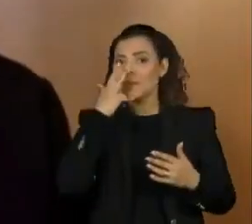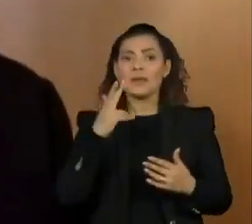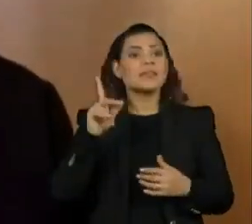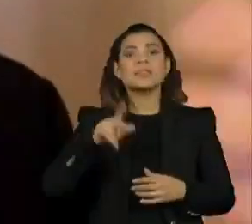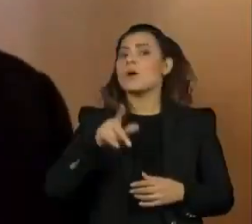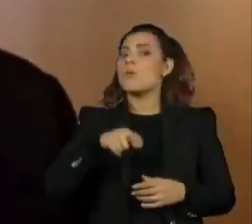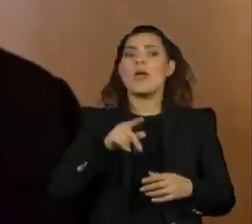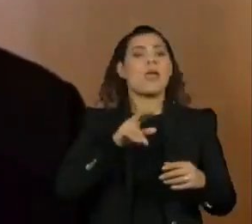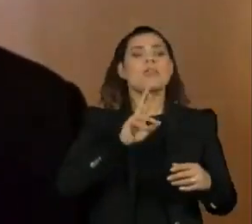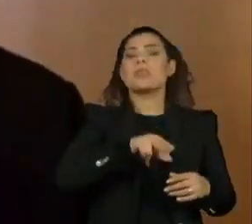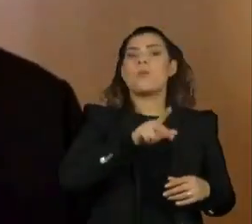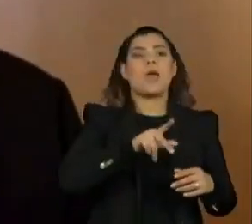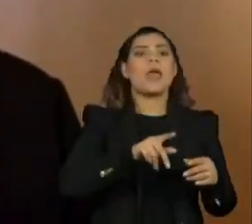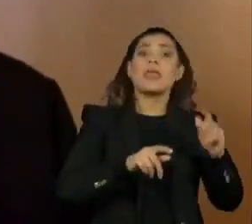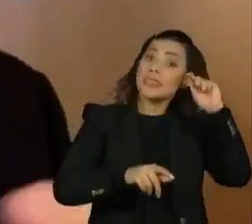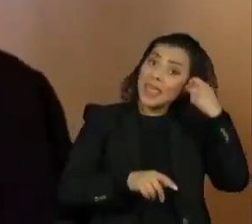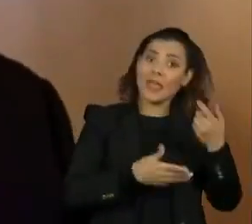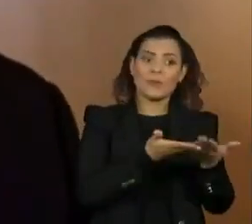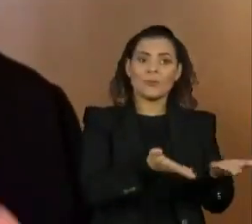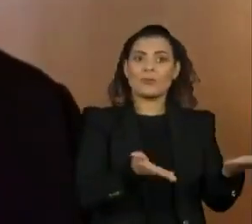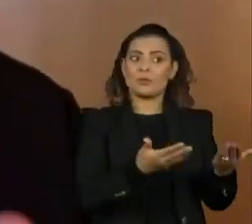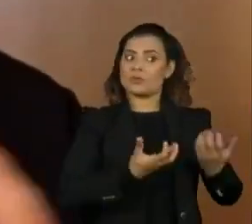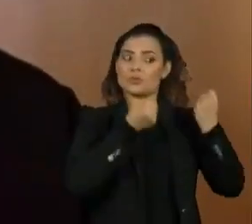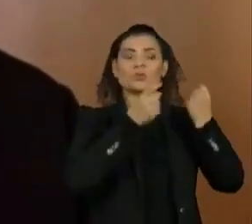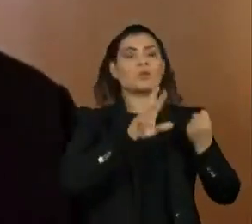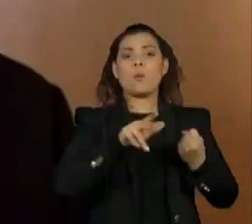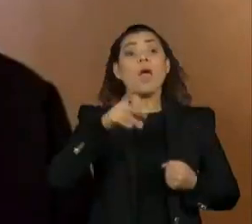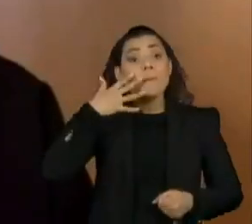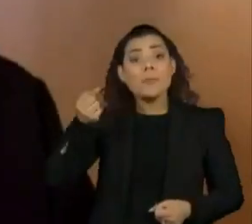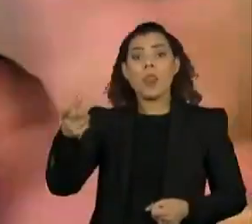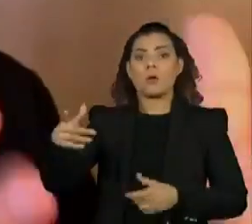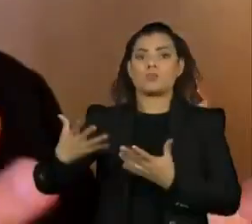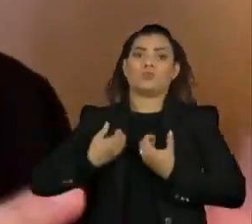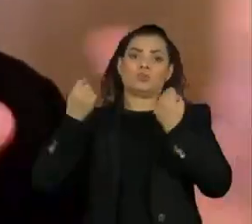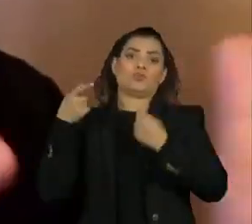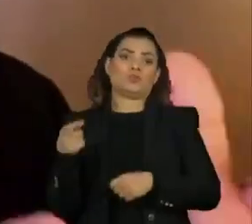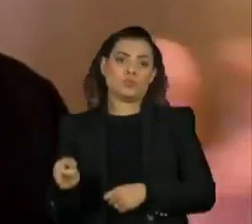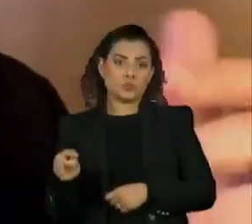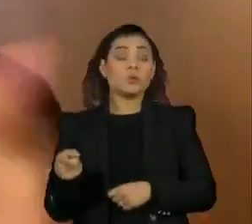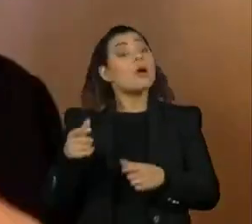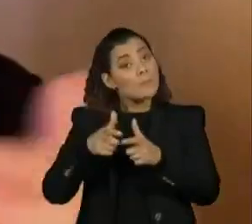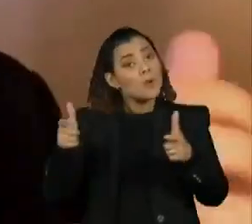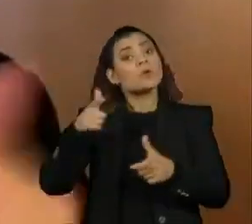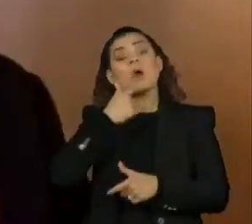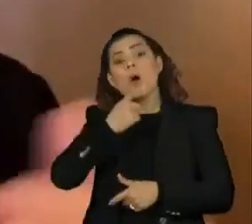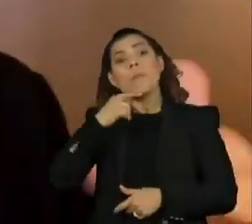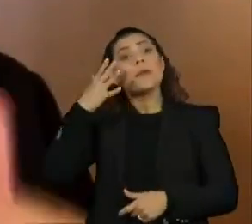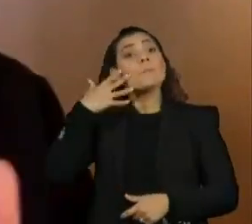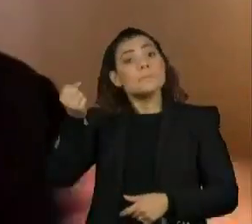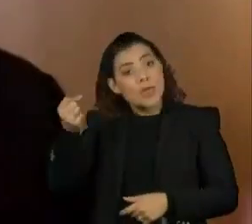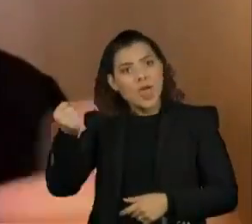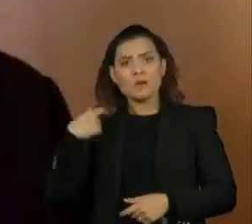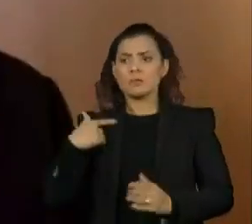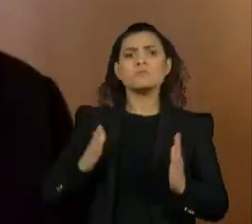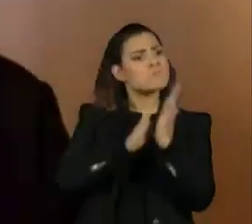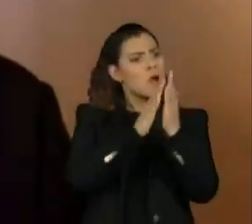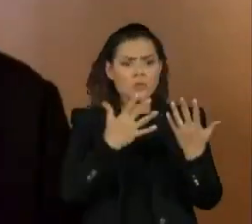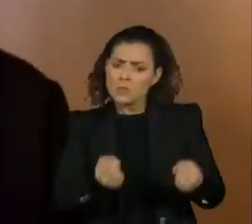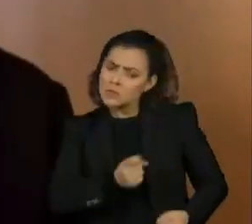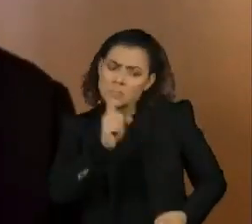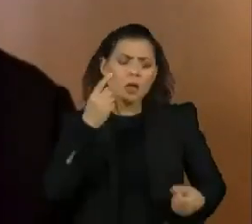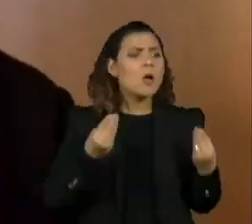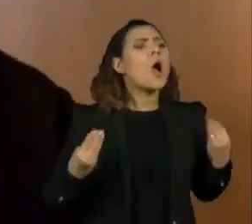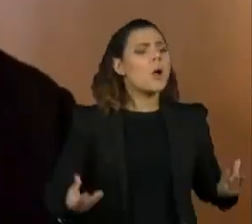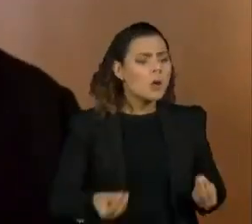propriamente da população negra, vem da população branca. Quando eu ponho alguma coisa nas redes sociais, geralmente são homens brancos que contestam e brigam e coisas